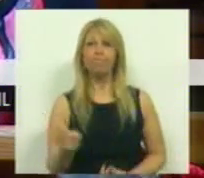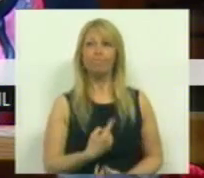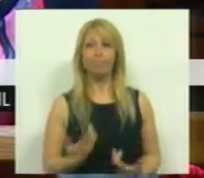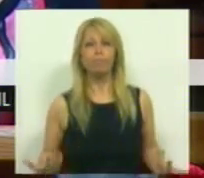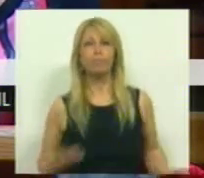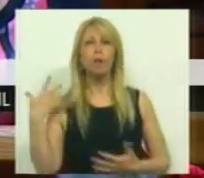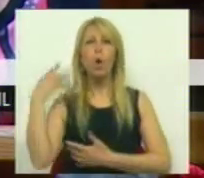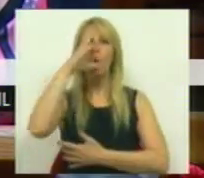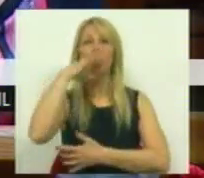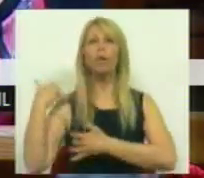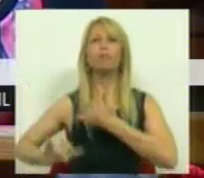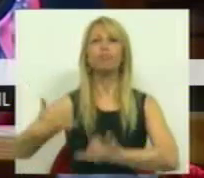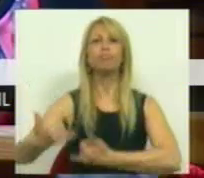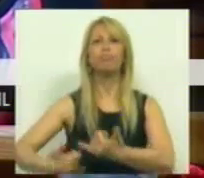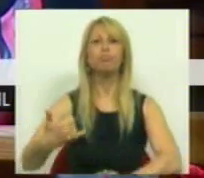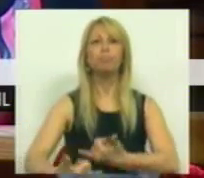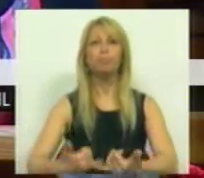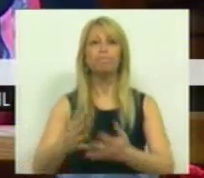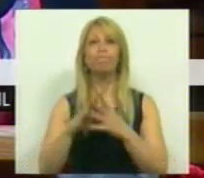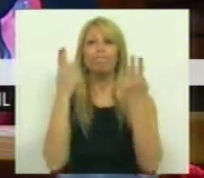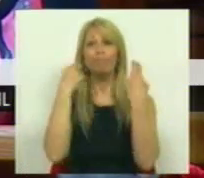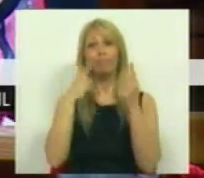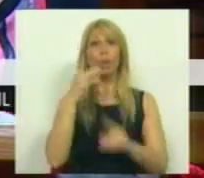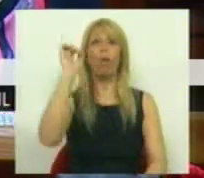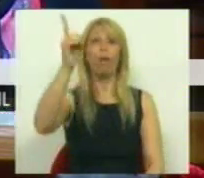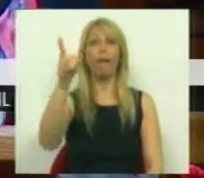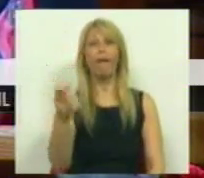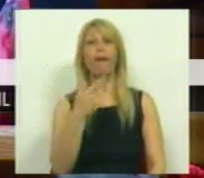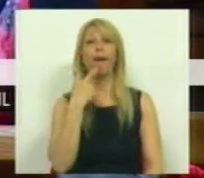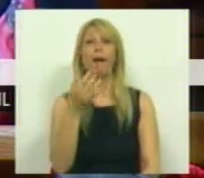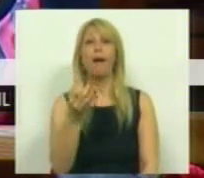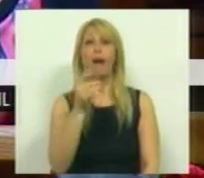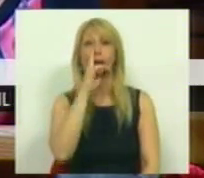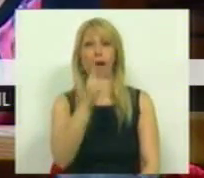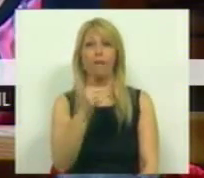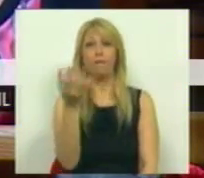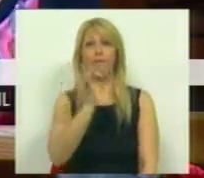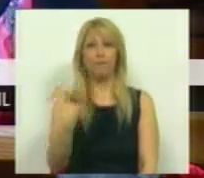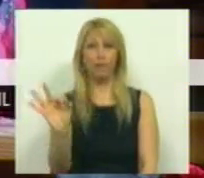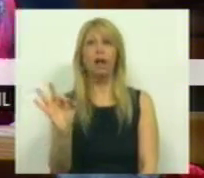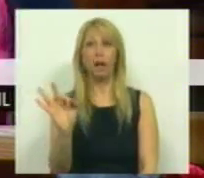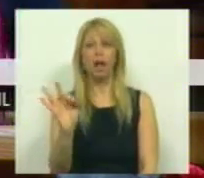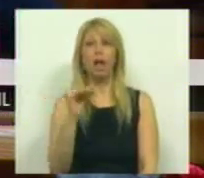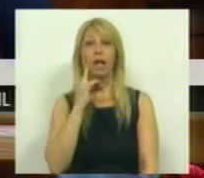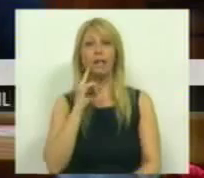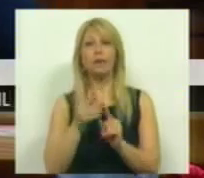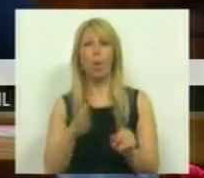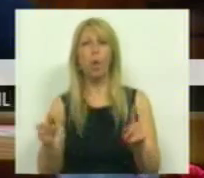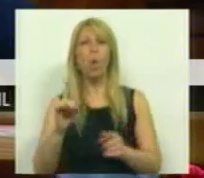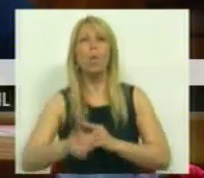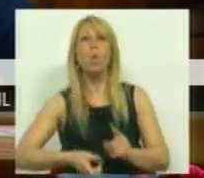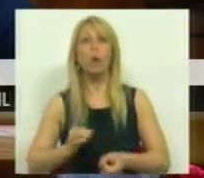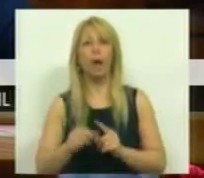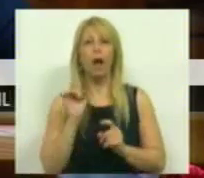à direção autocrática do diretório franco-alemão e à revelia daquilo que é o verdadeiro